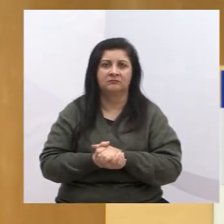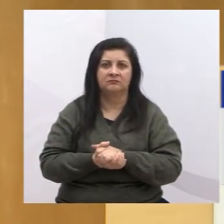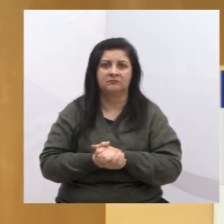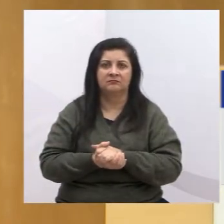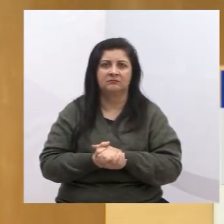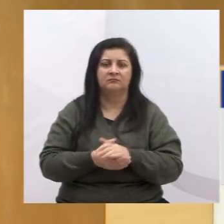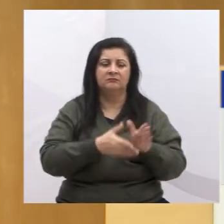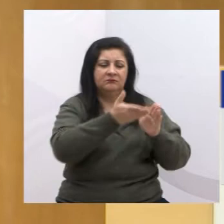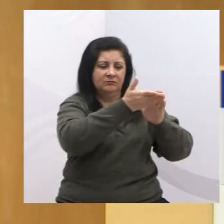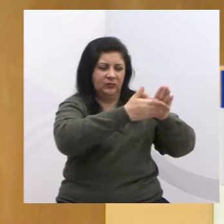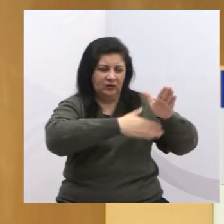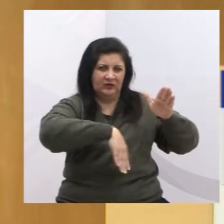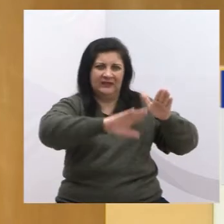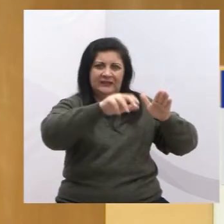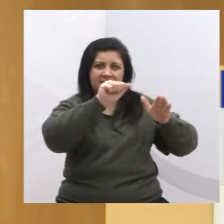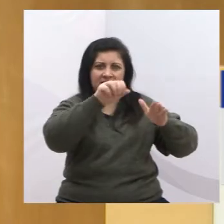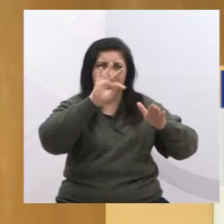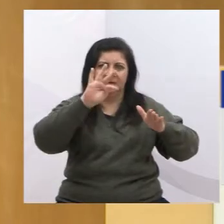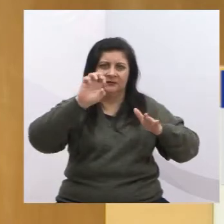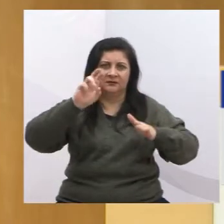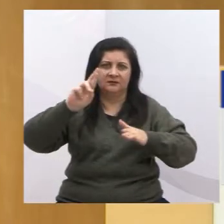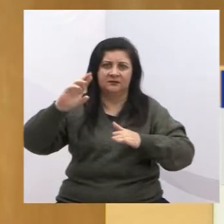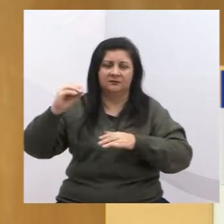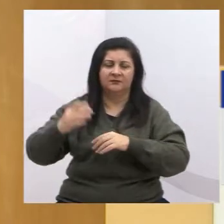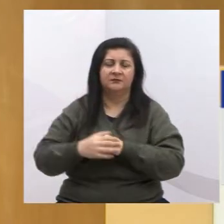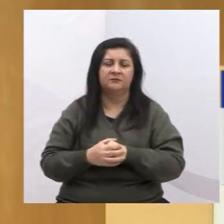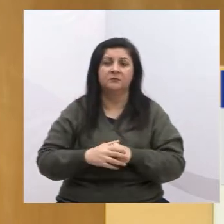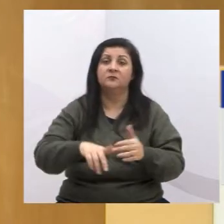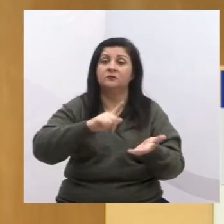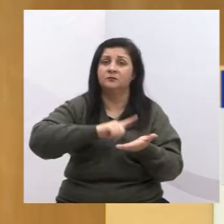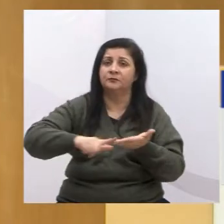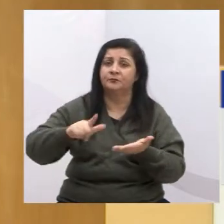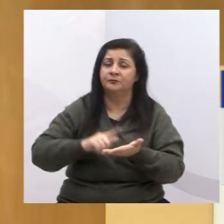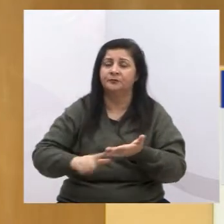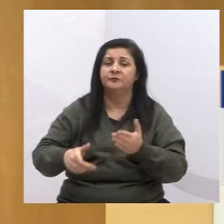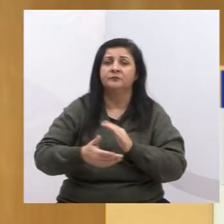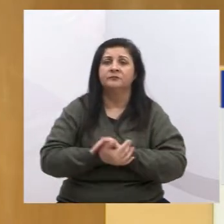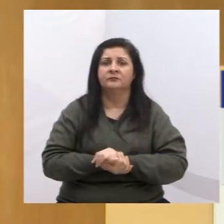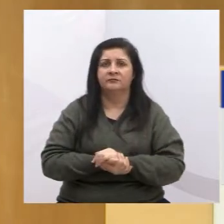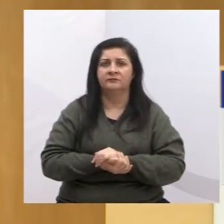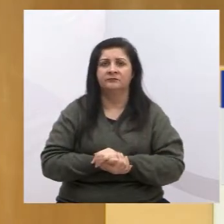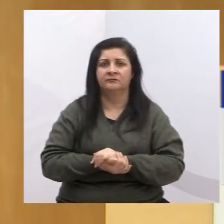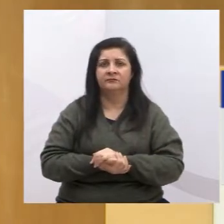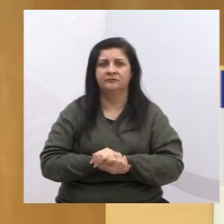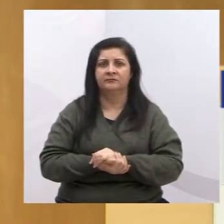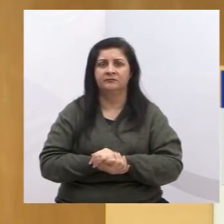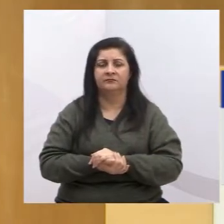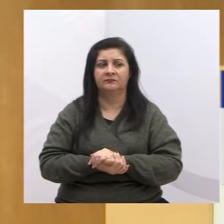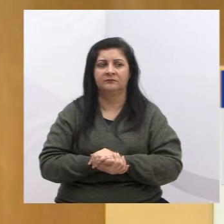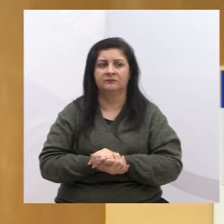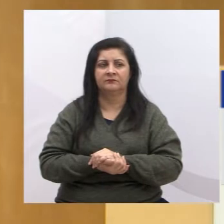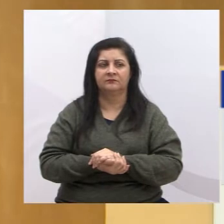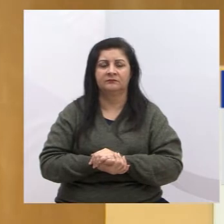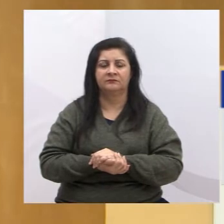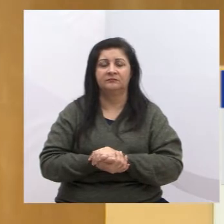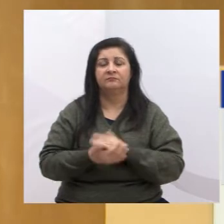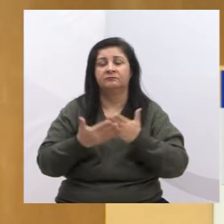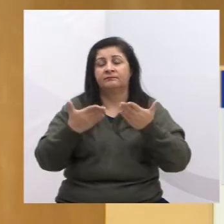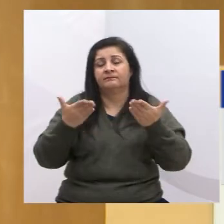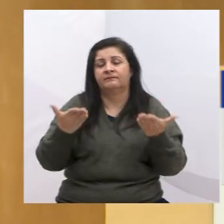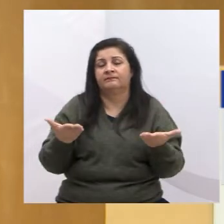aterros sanitários, aumentando o serviço de limpeza e tudo mais. Tá? Então,